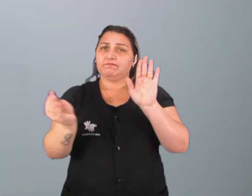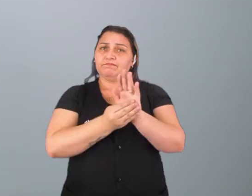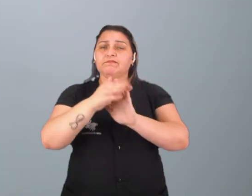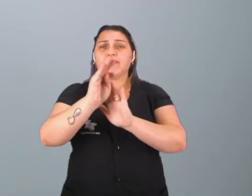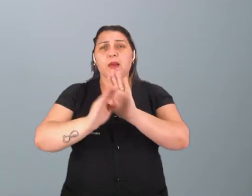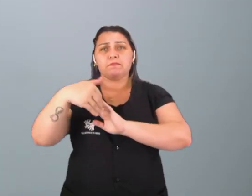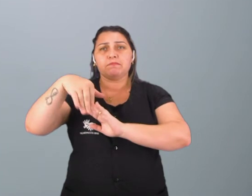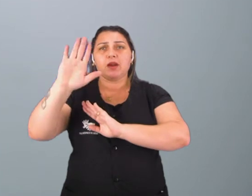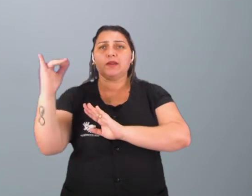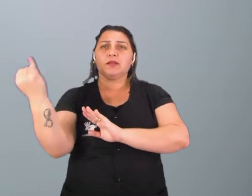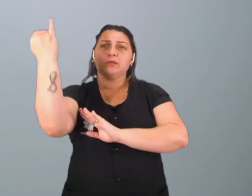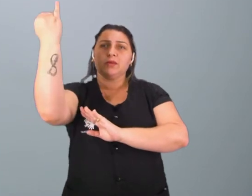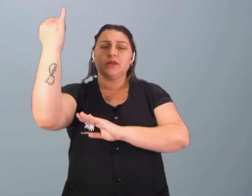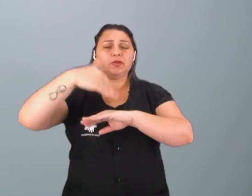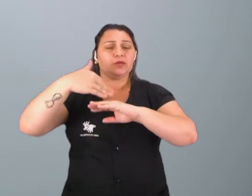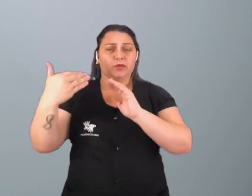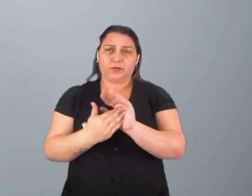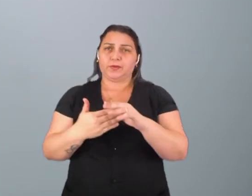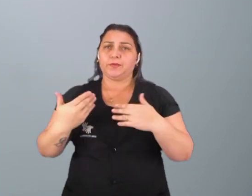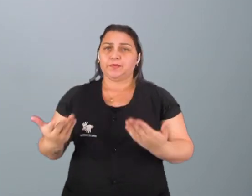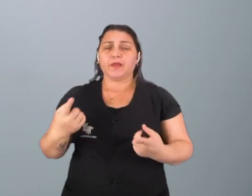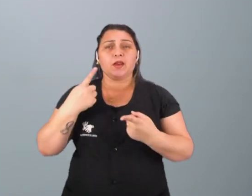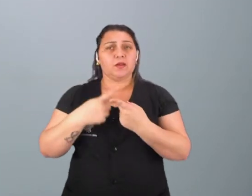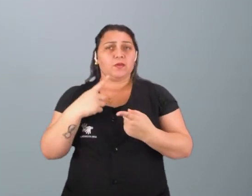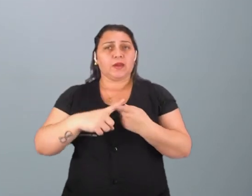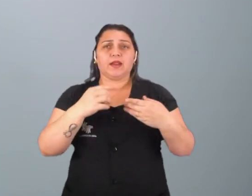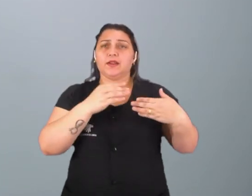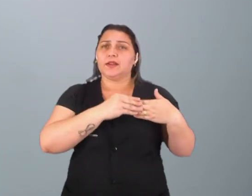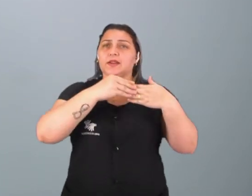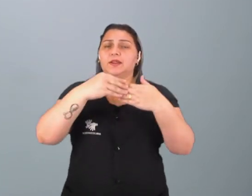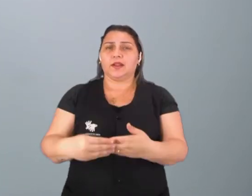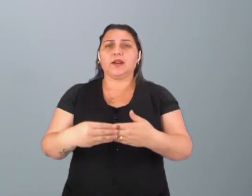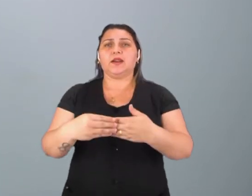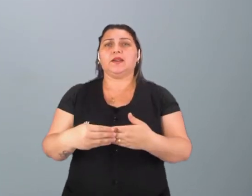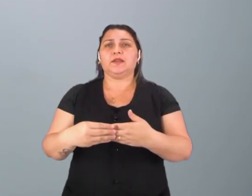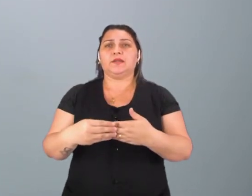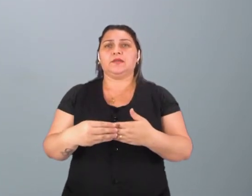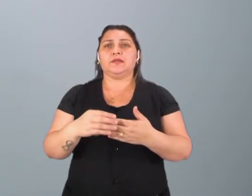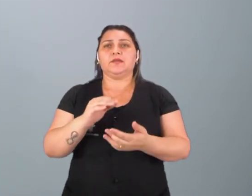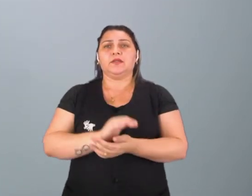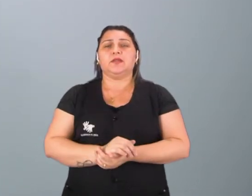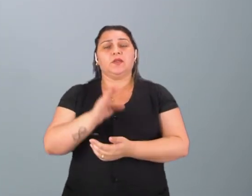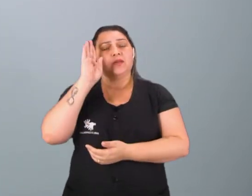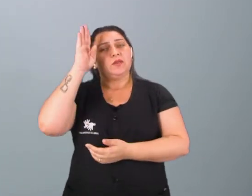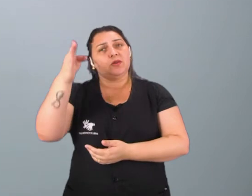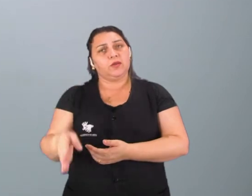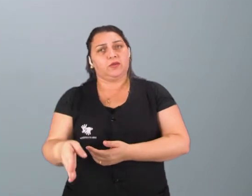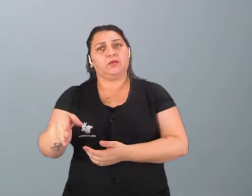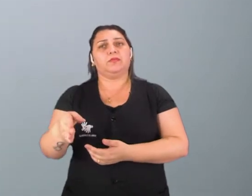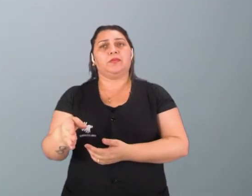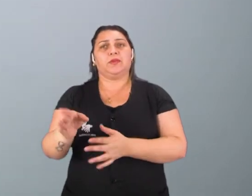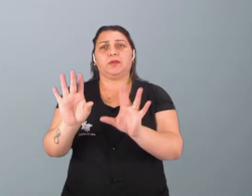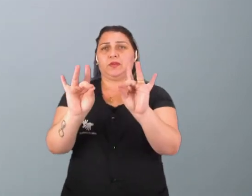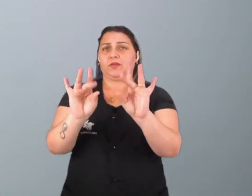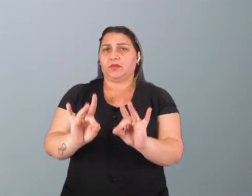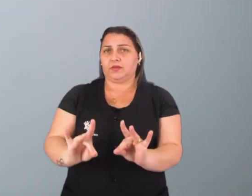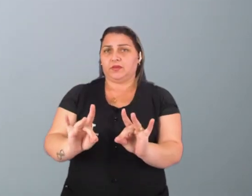partir da manchete ele decide se aquele tema é importante para ele. E aí, fazendo essa